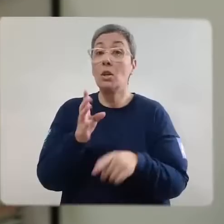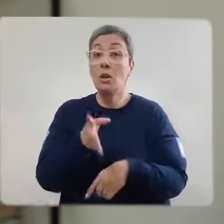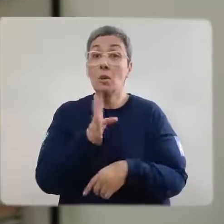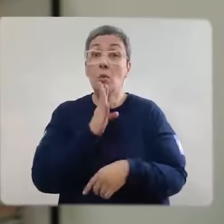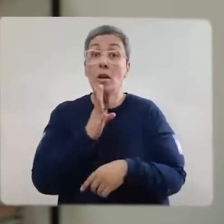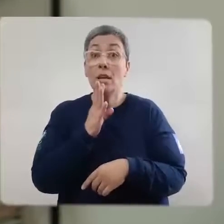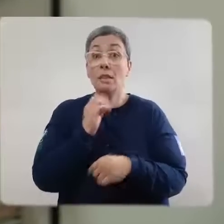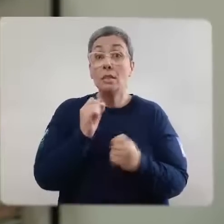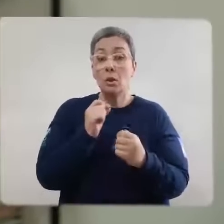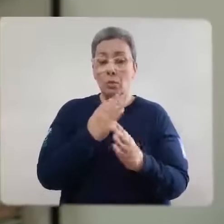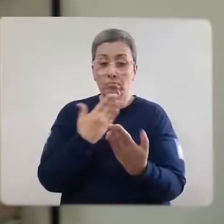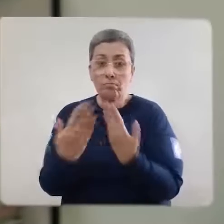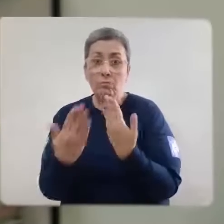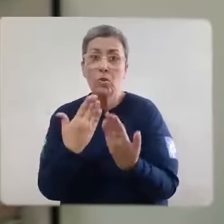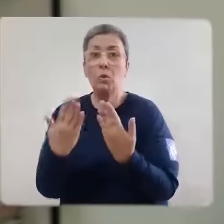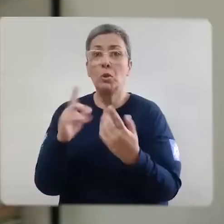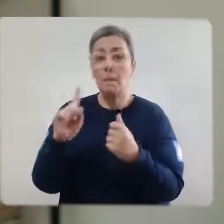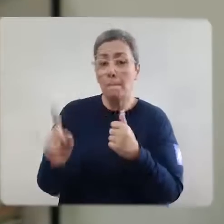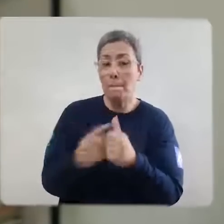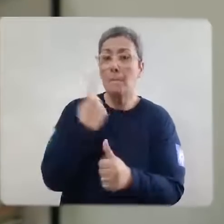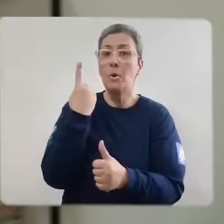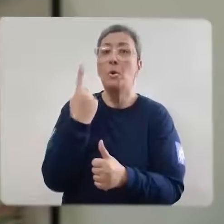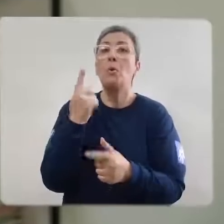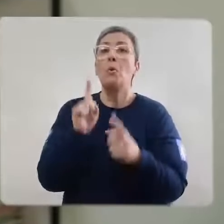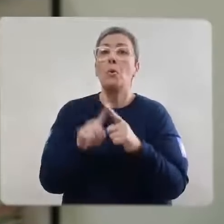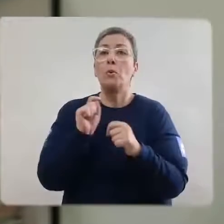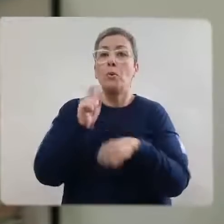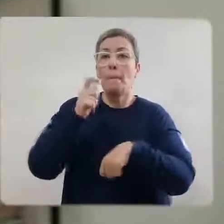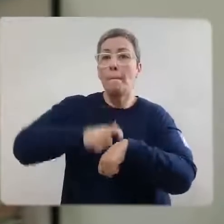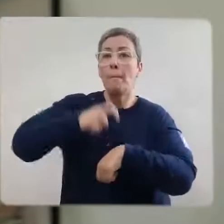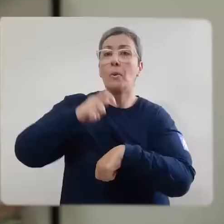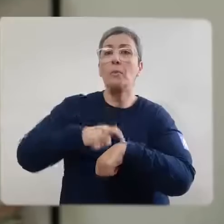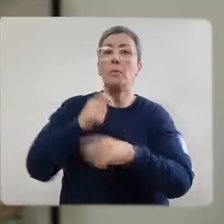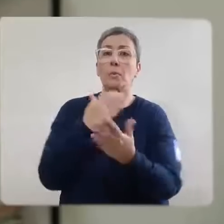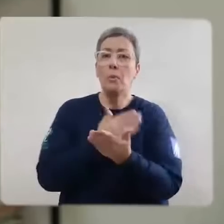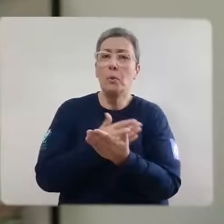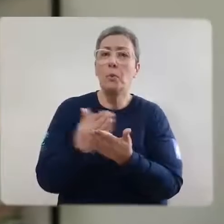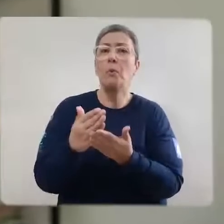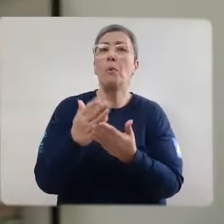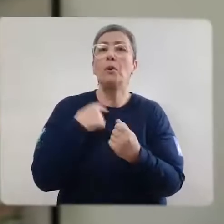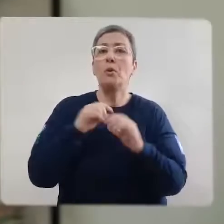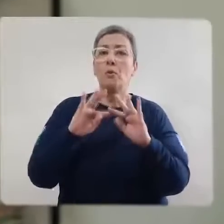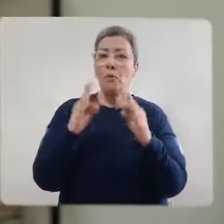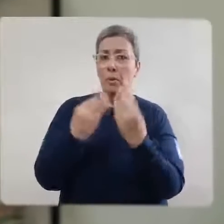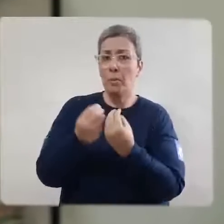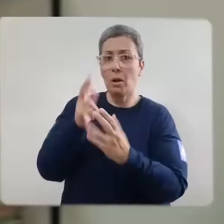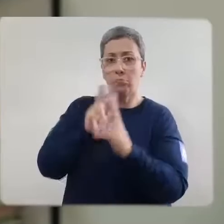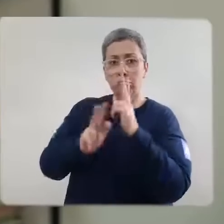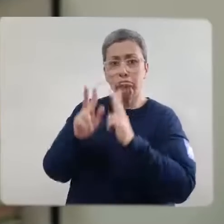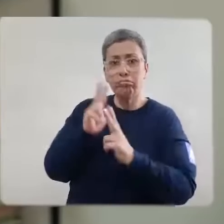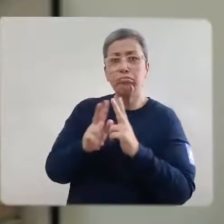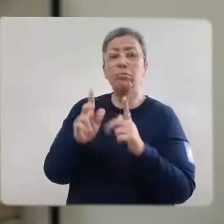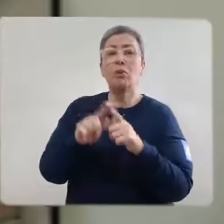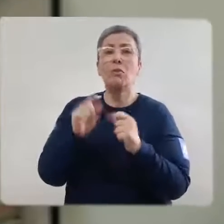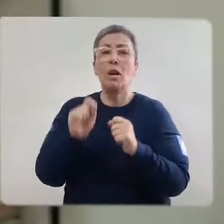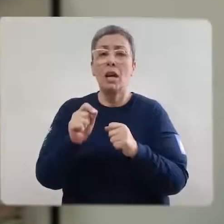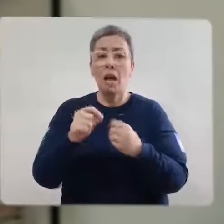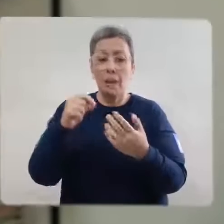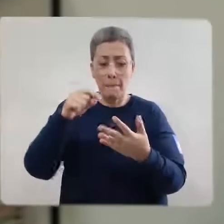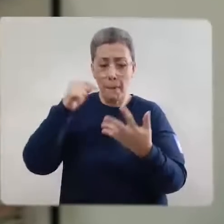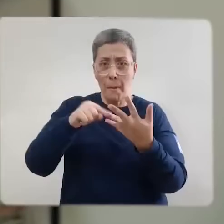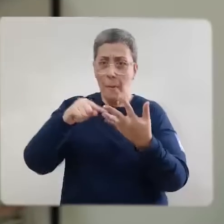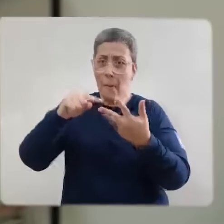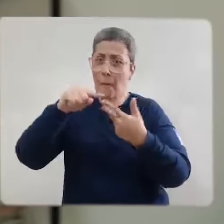esse conhecimento se dá em primeiro lugar, num primeiro momento, a partir da sua família, onde a família vai me